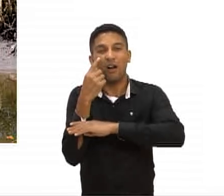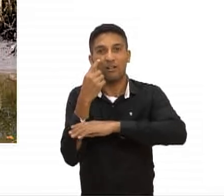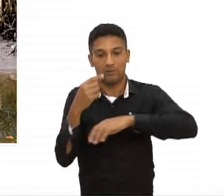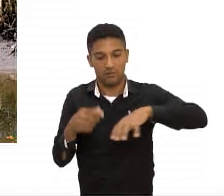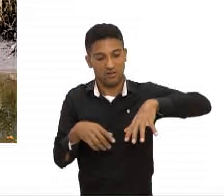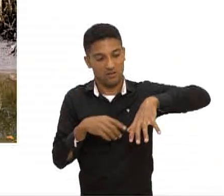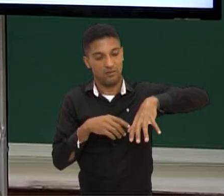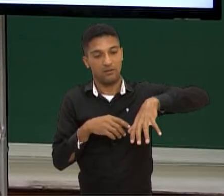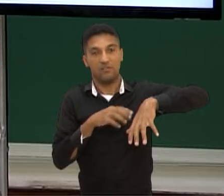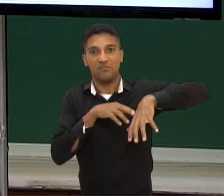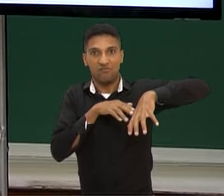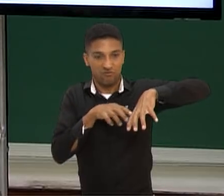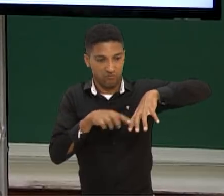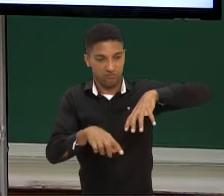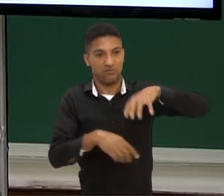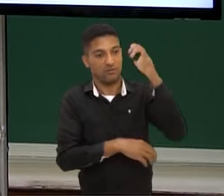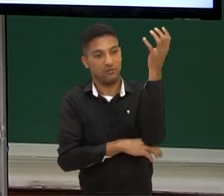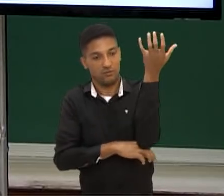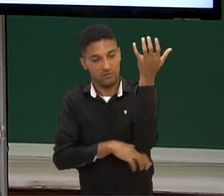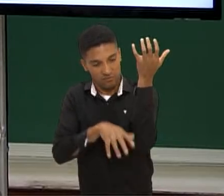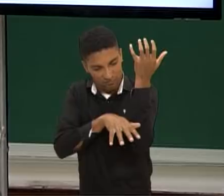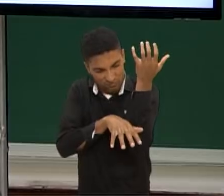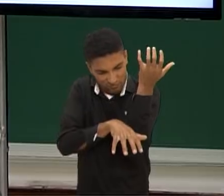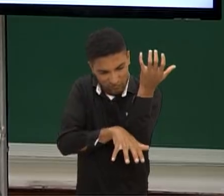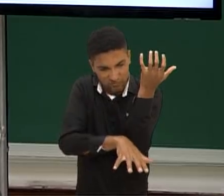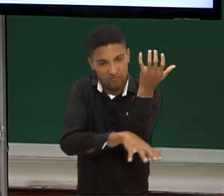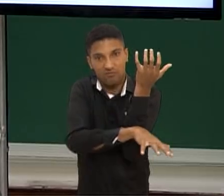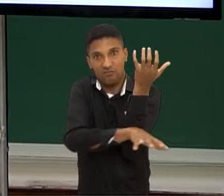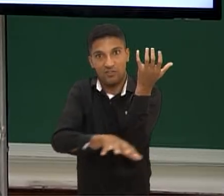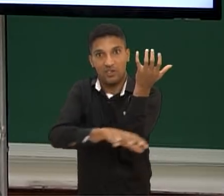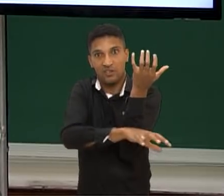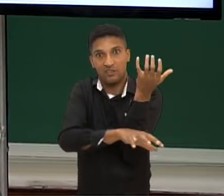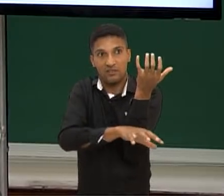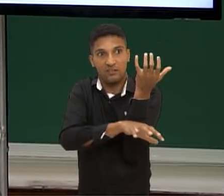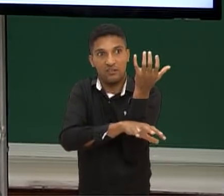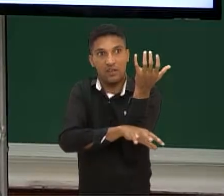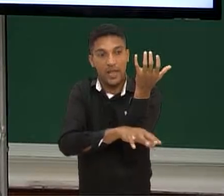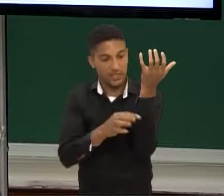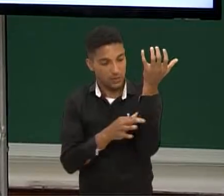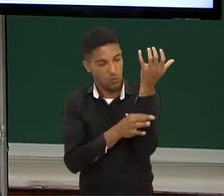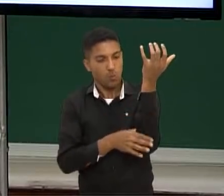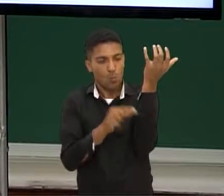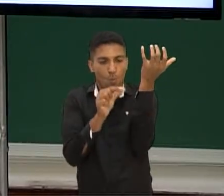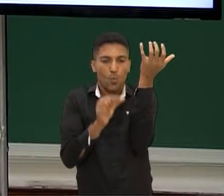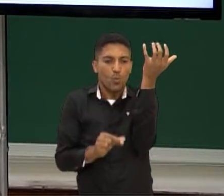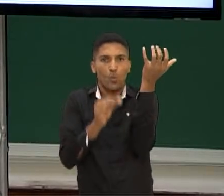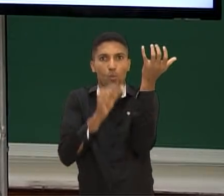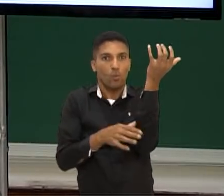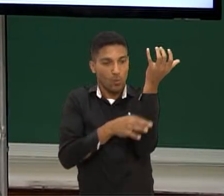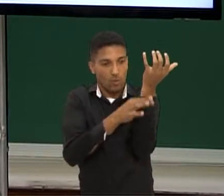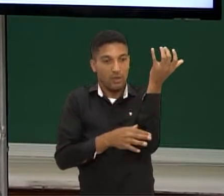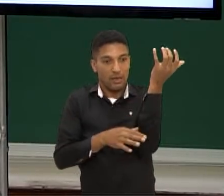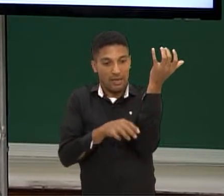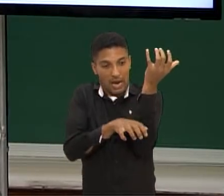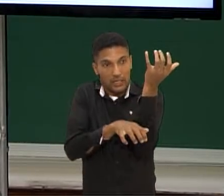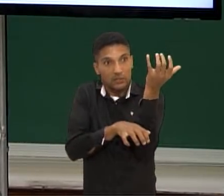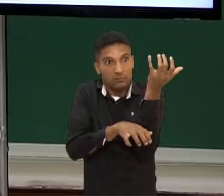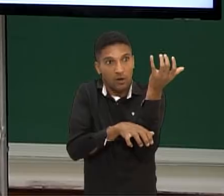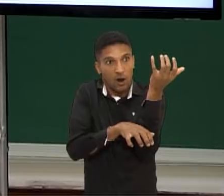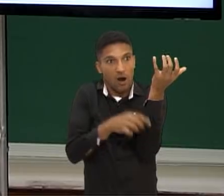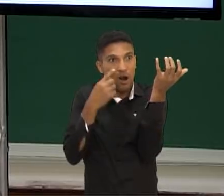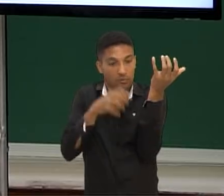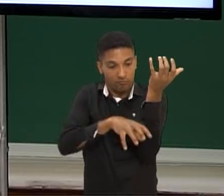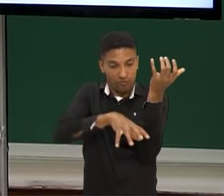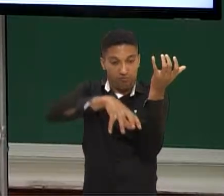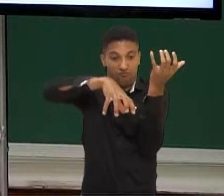ó, observem aqui as raízes dessas plantas. O tronco ele é bem fino e as raízes são bem aéreas, ó. O